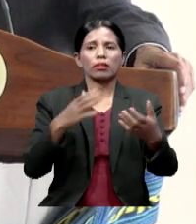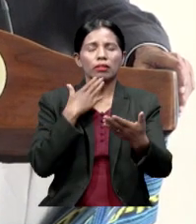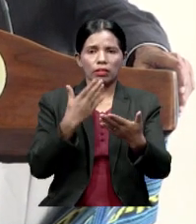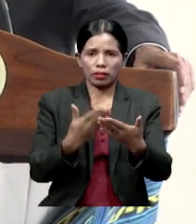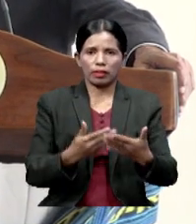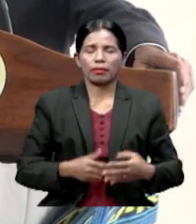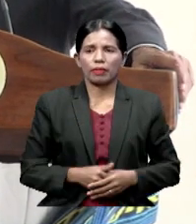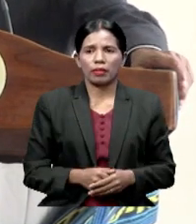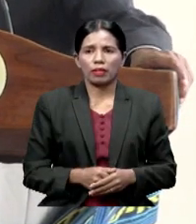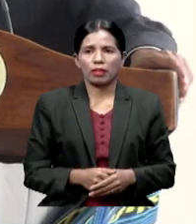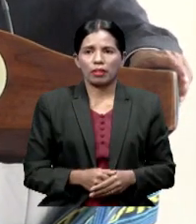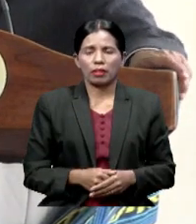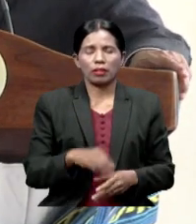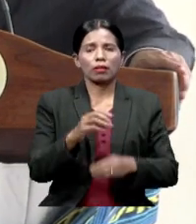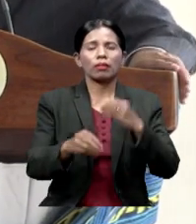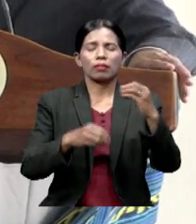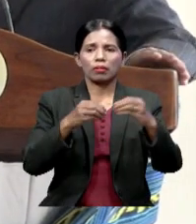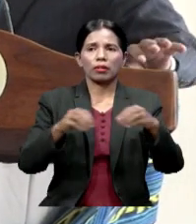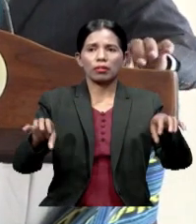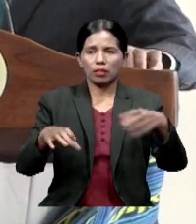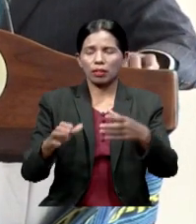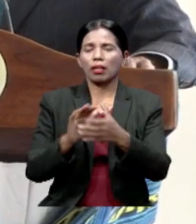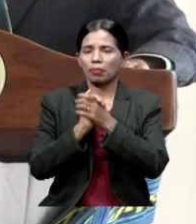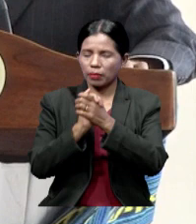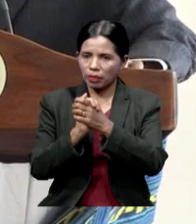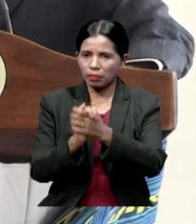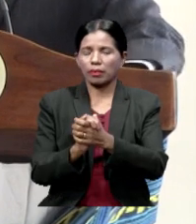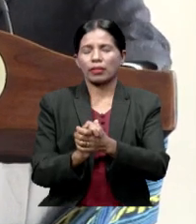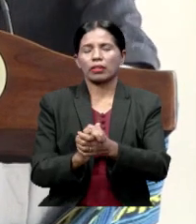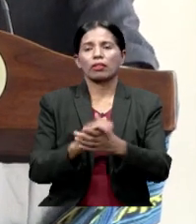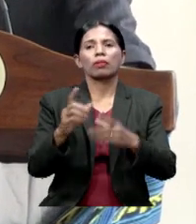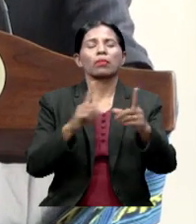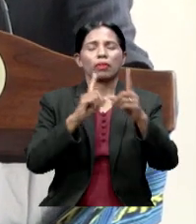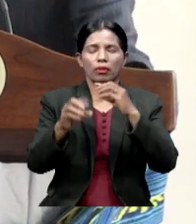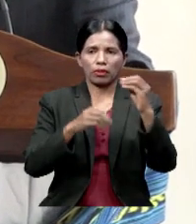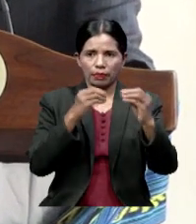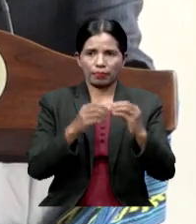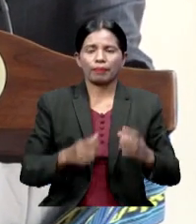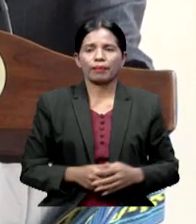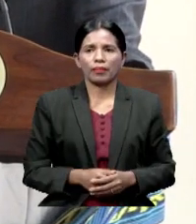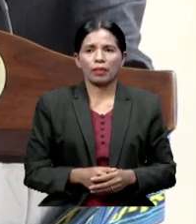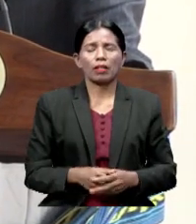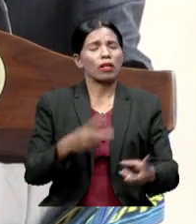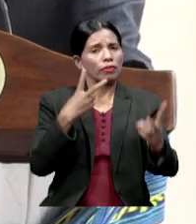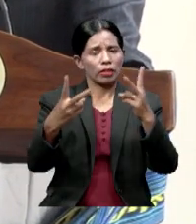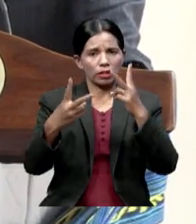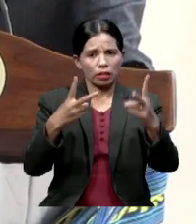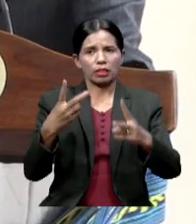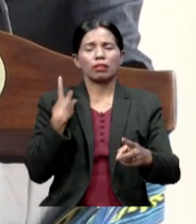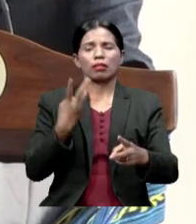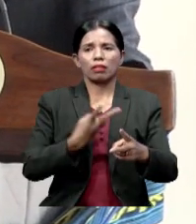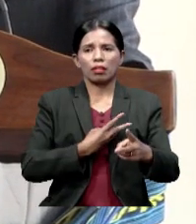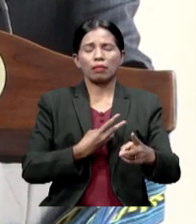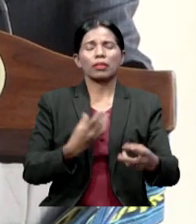e eu posso abraçar cumprimentar e falar esta visita ocorre no momento muito